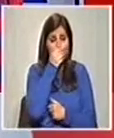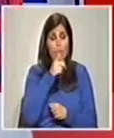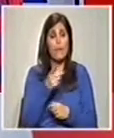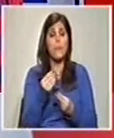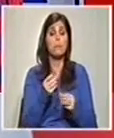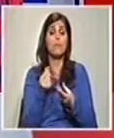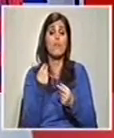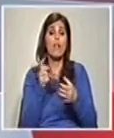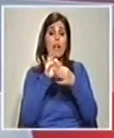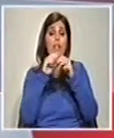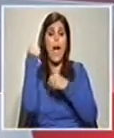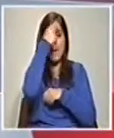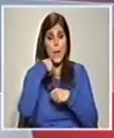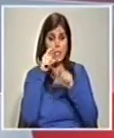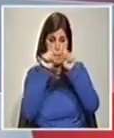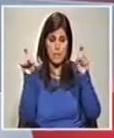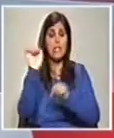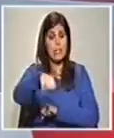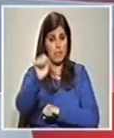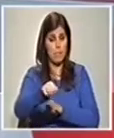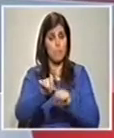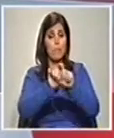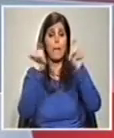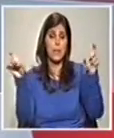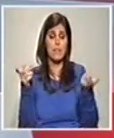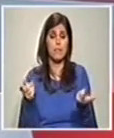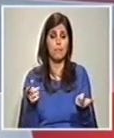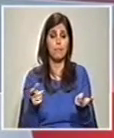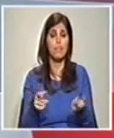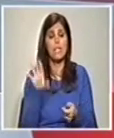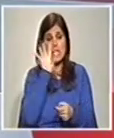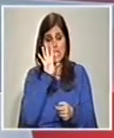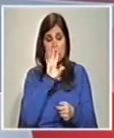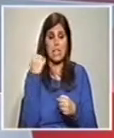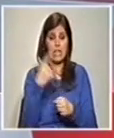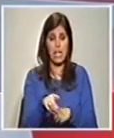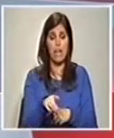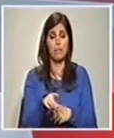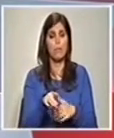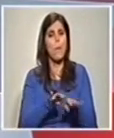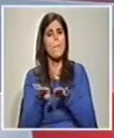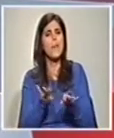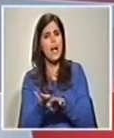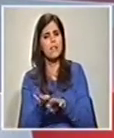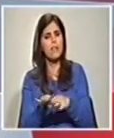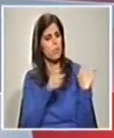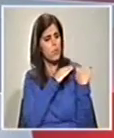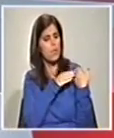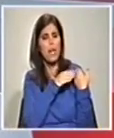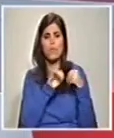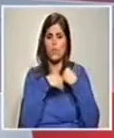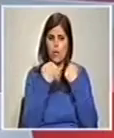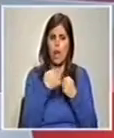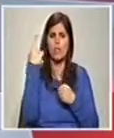empresas. Contribui também aí, ou seja, a empresa que tem uma prática comunicada de responsabilidade social, é uma empresa que tem esse potencial